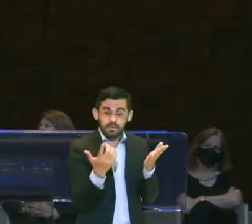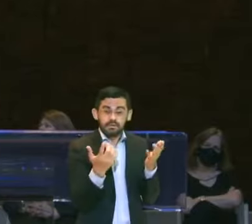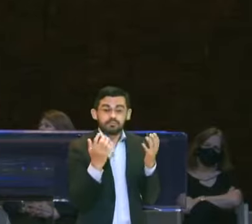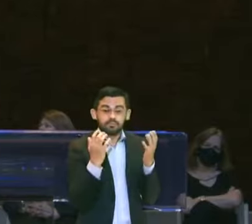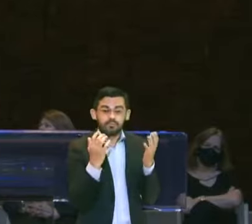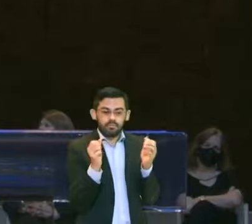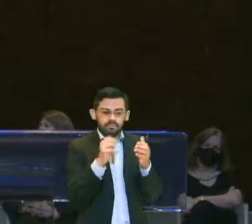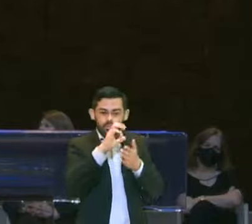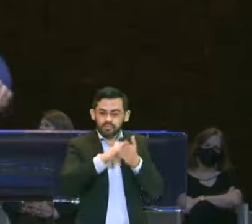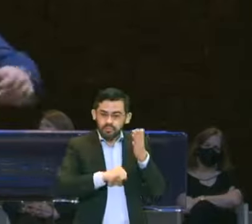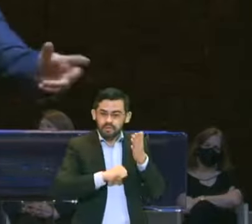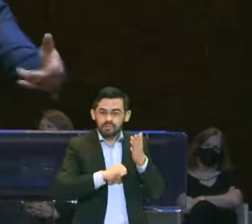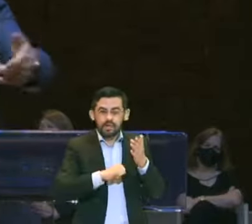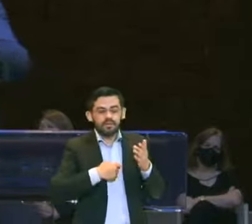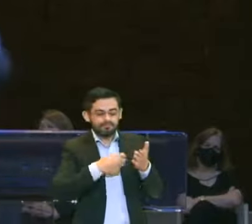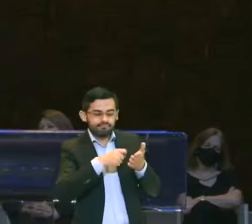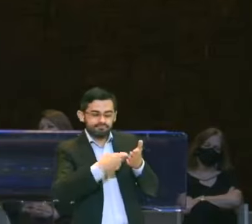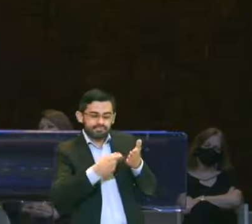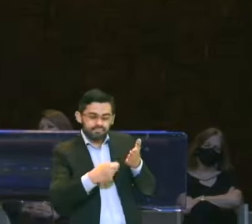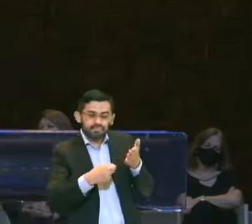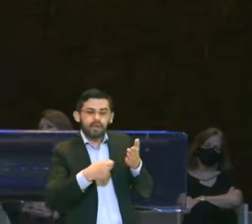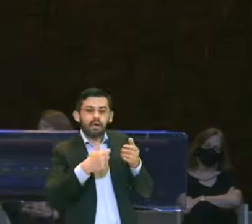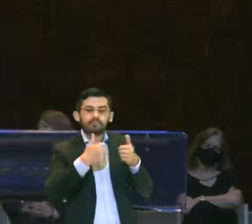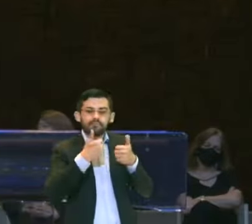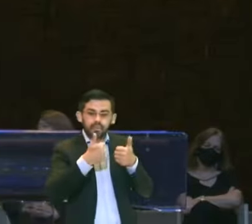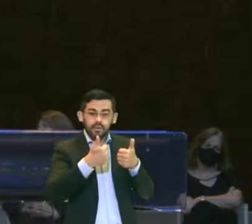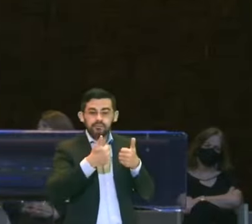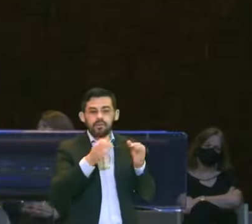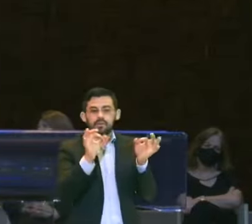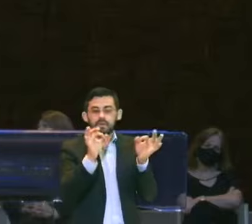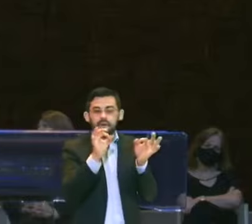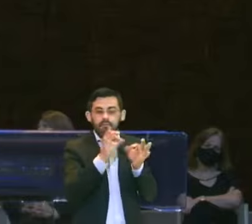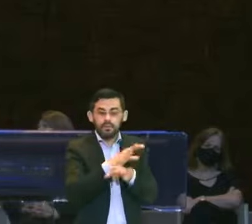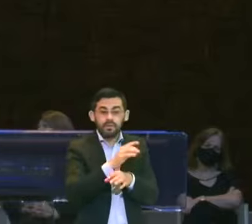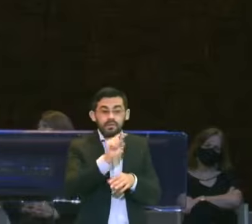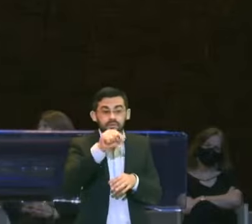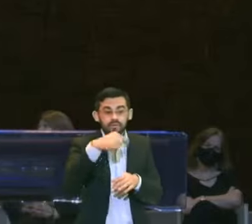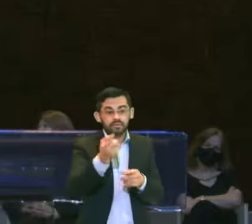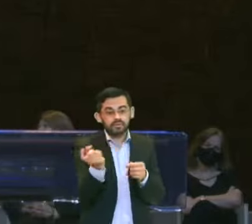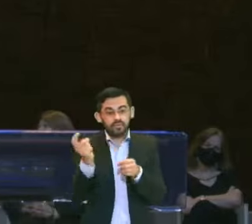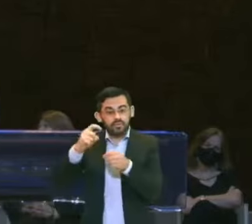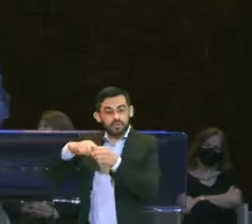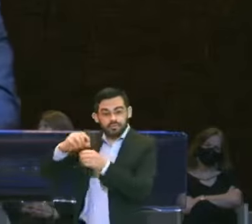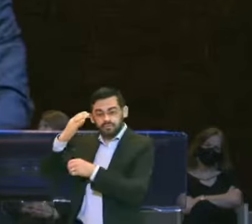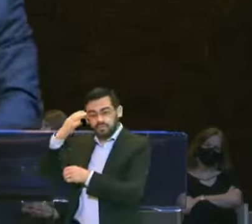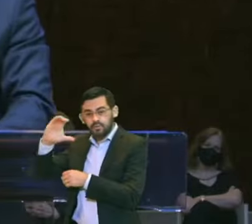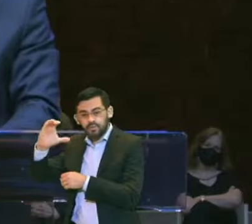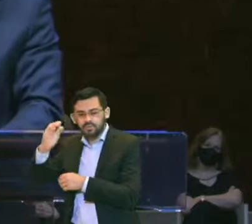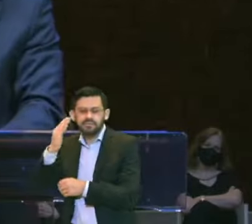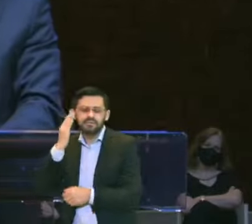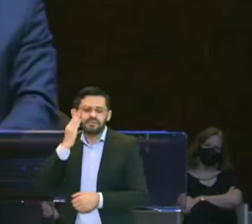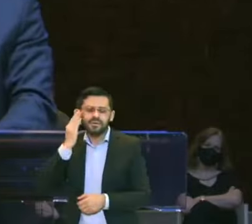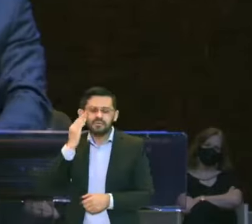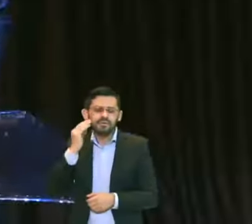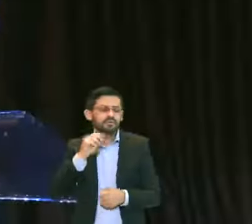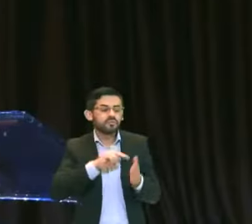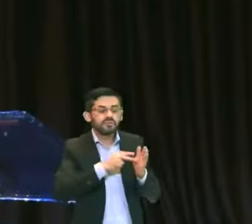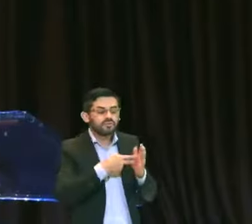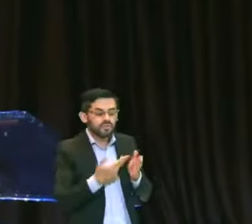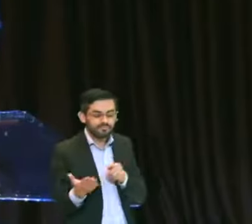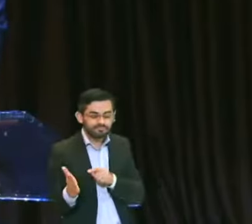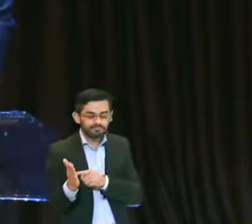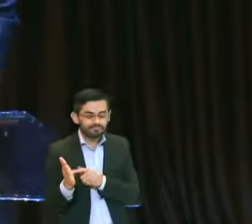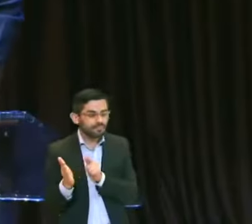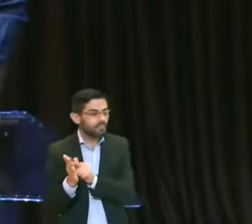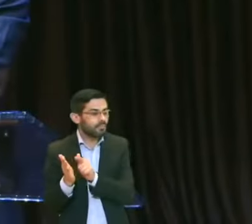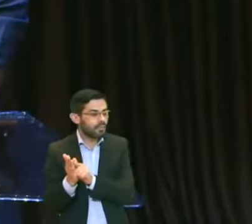artistas. Ele foi lá, assinou o contrato, saiu. E aí quando a gente estava voltando, ele falou, sabe o que é isso, pastor? Eu falei, não. Deus